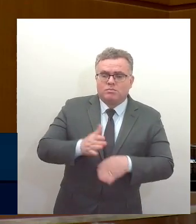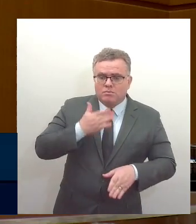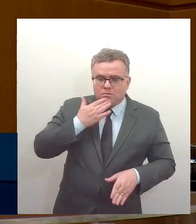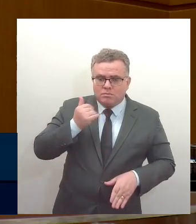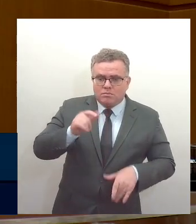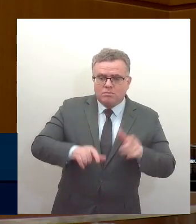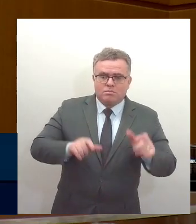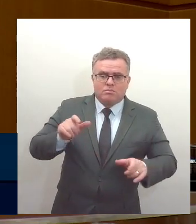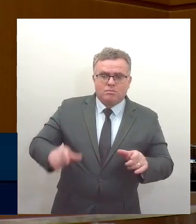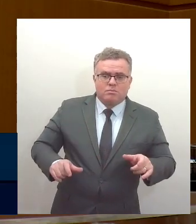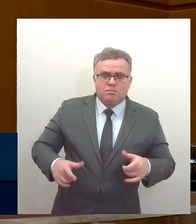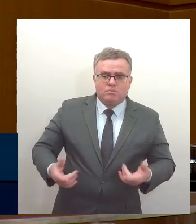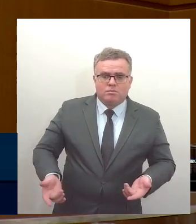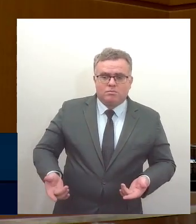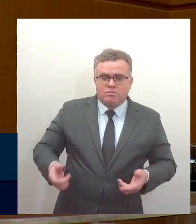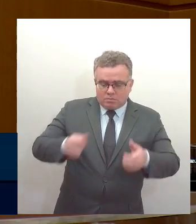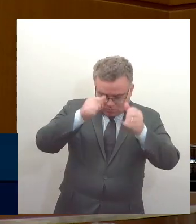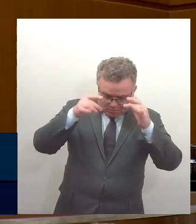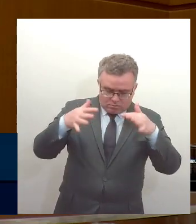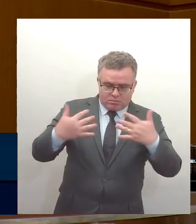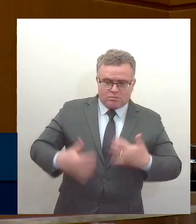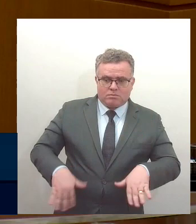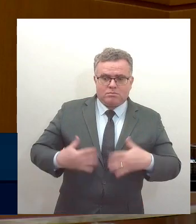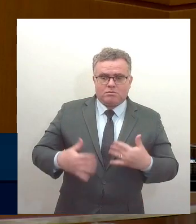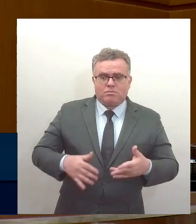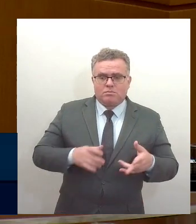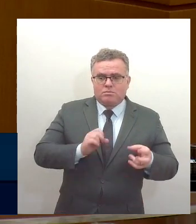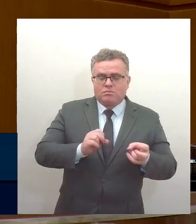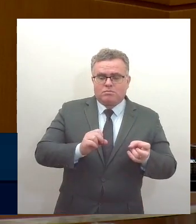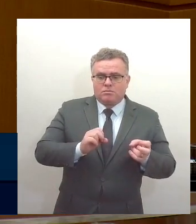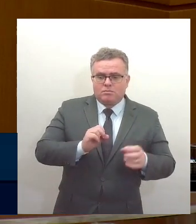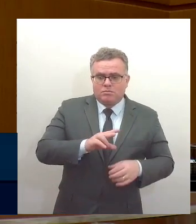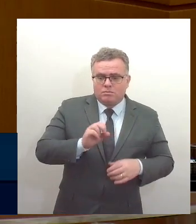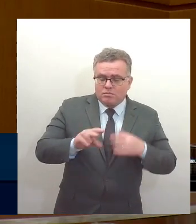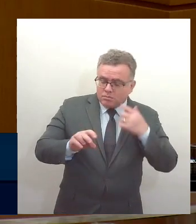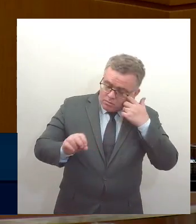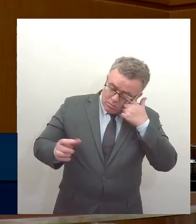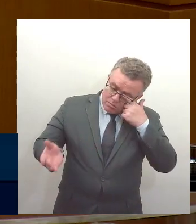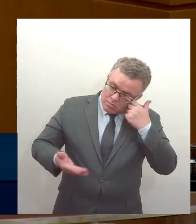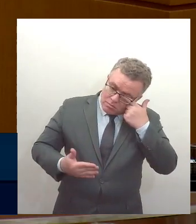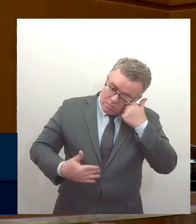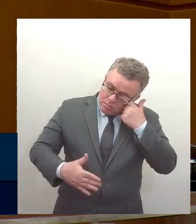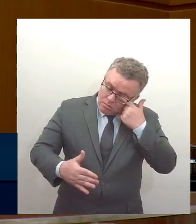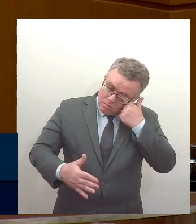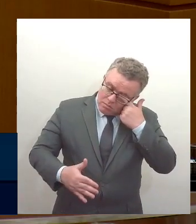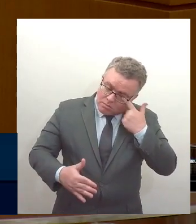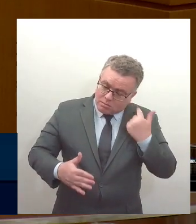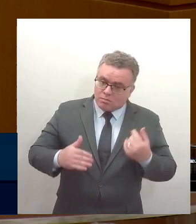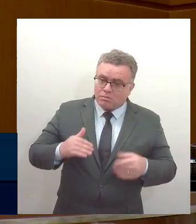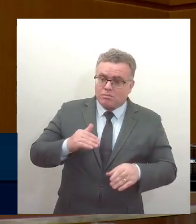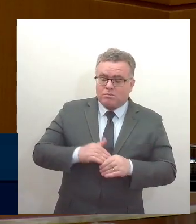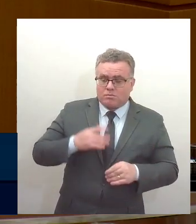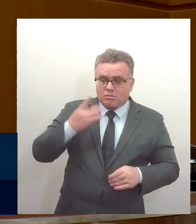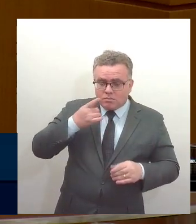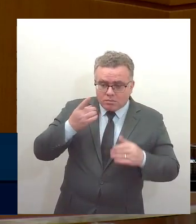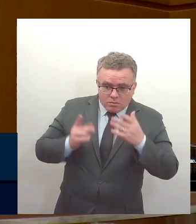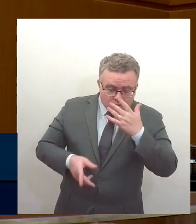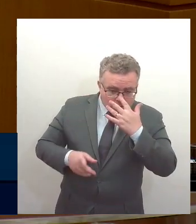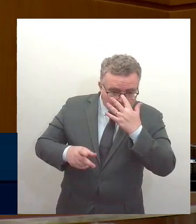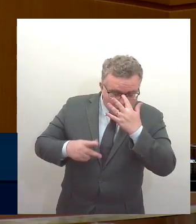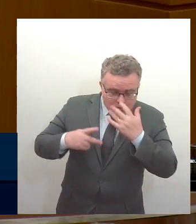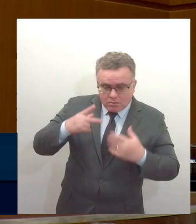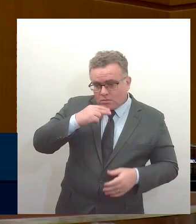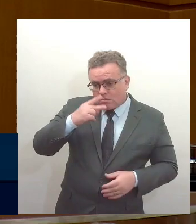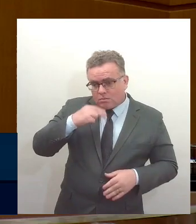Isso é o que a gente mais vai ver agora. Aí vai vir a eleição para deputado, é a mesma coisa. Termina a eleição,